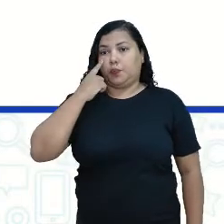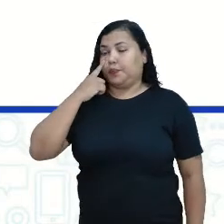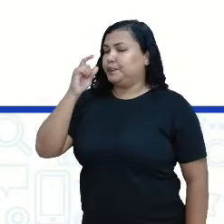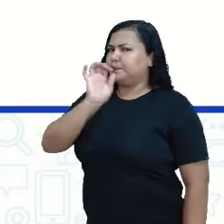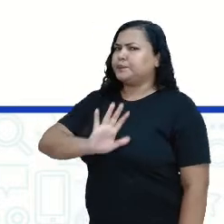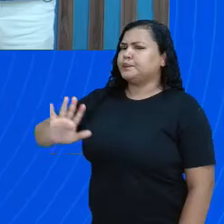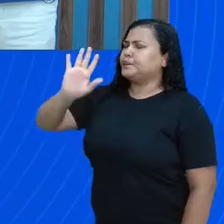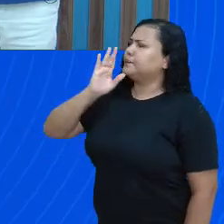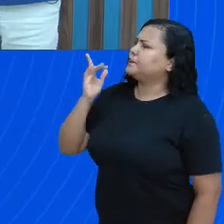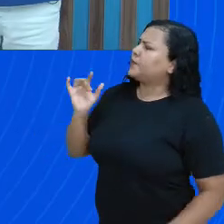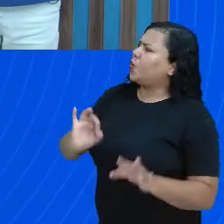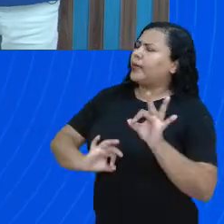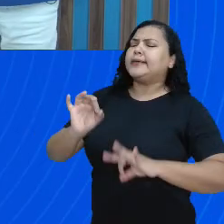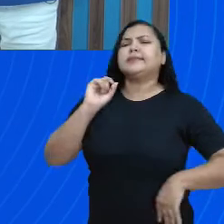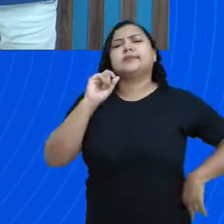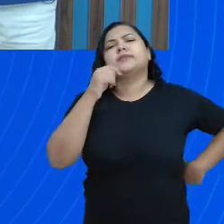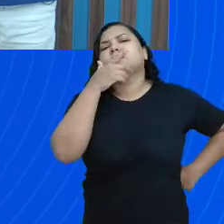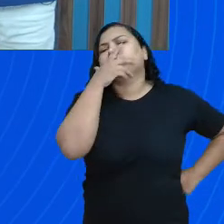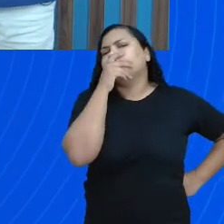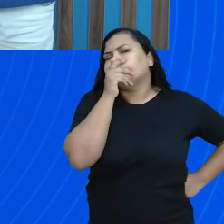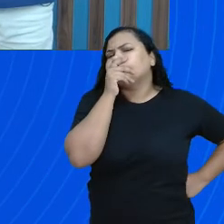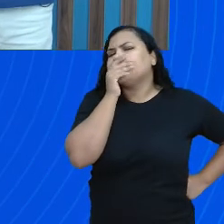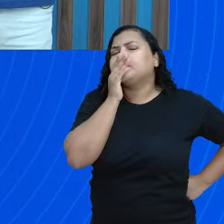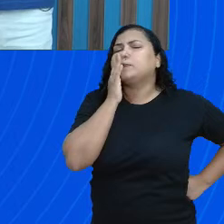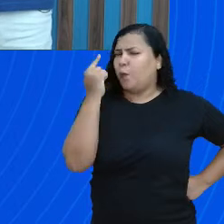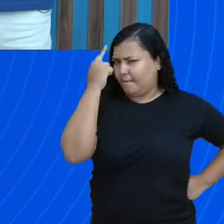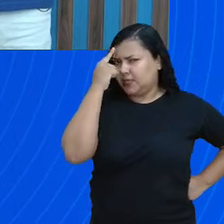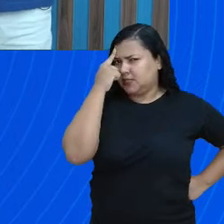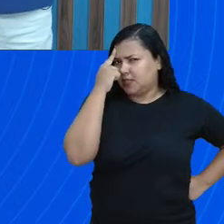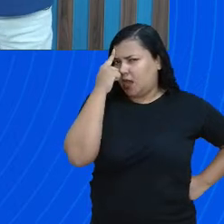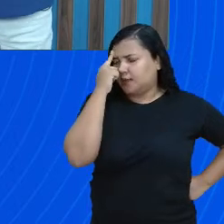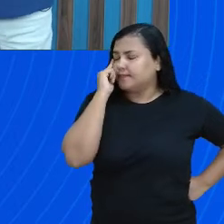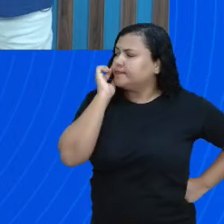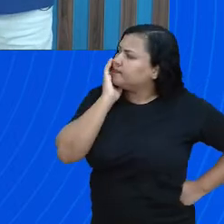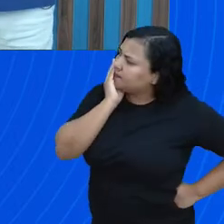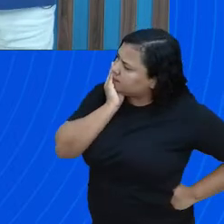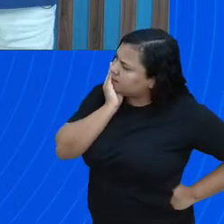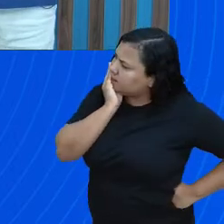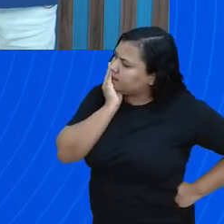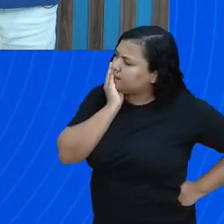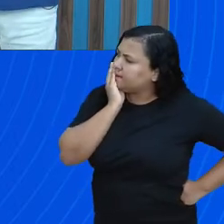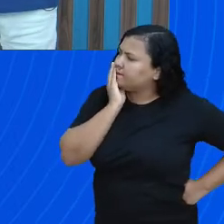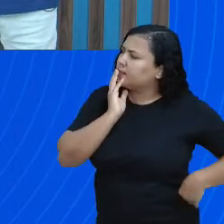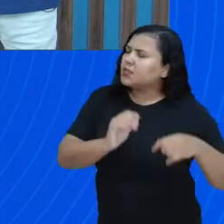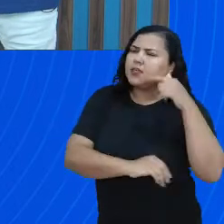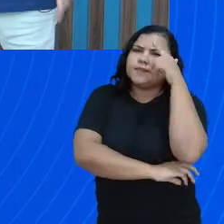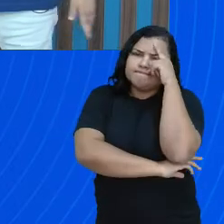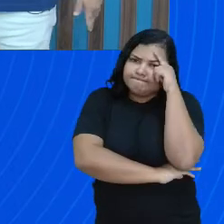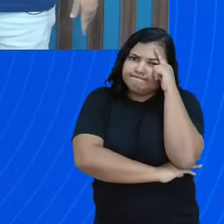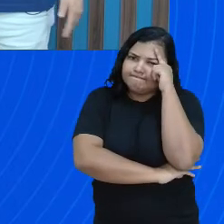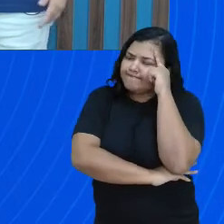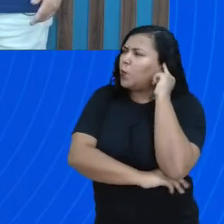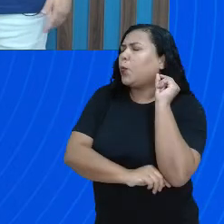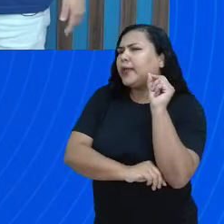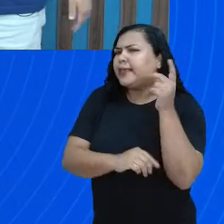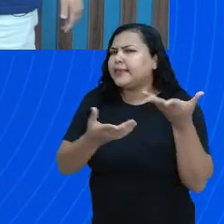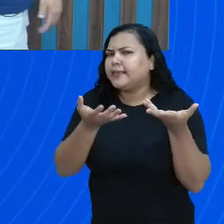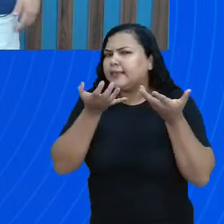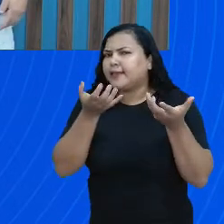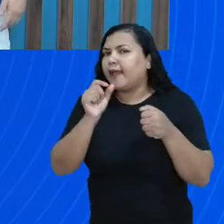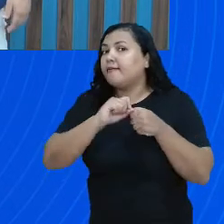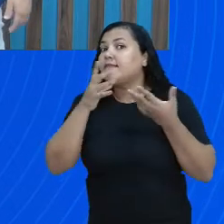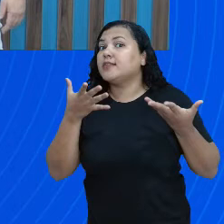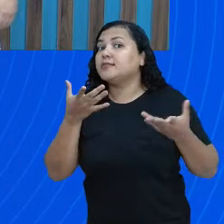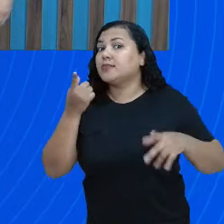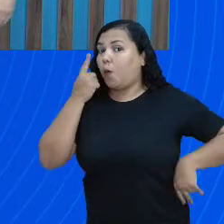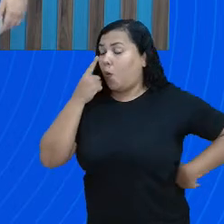estavam planejando? O que é que eles estavam aí intencionando, né, fazer? Então, outra